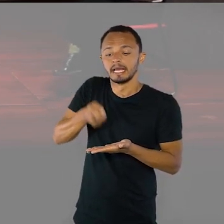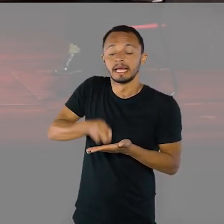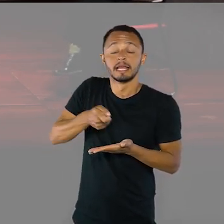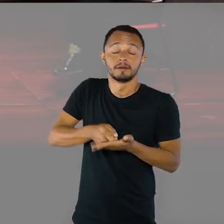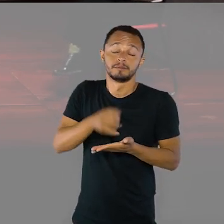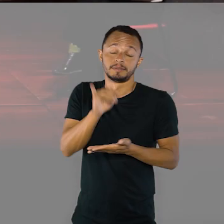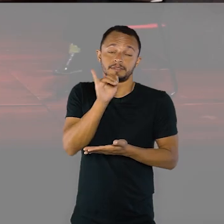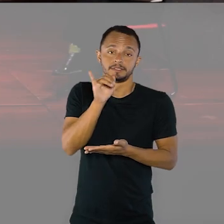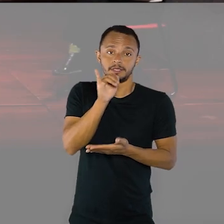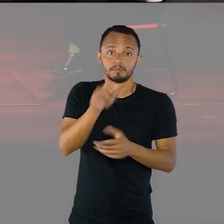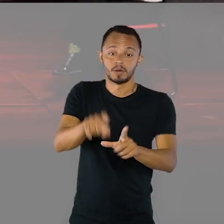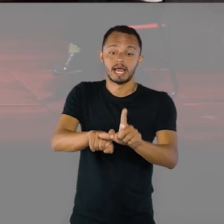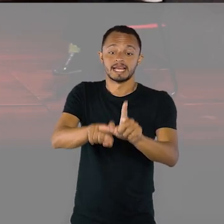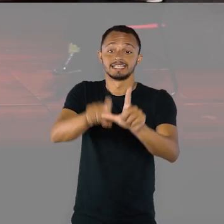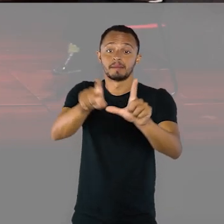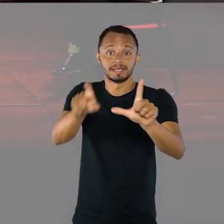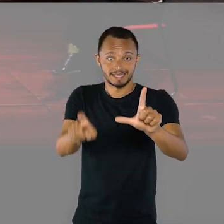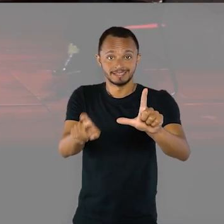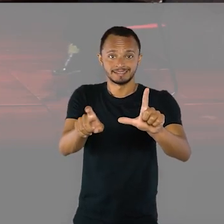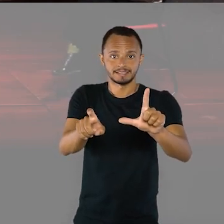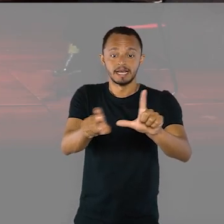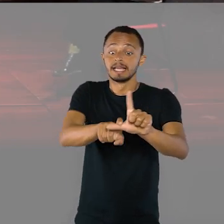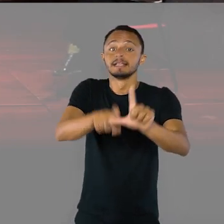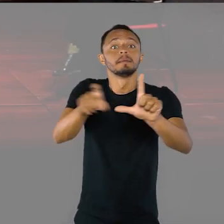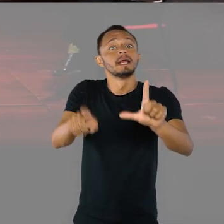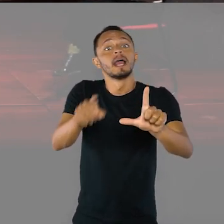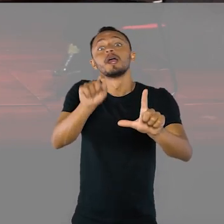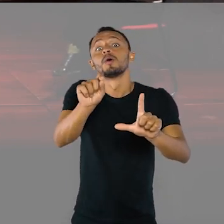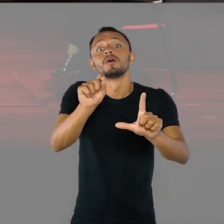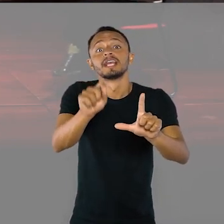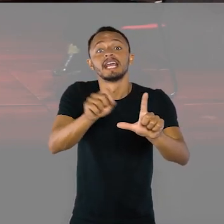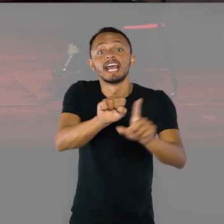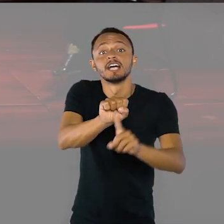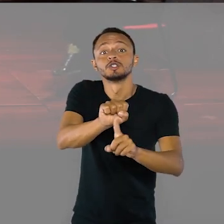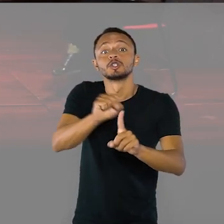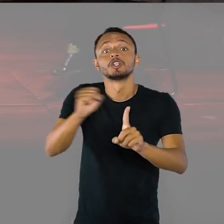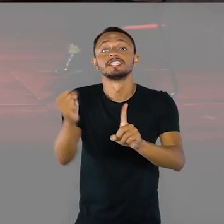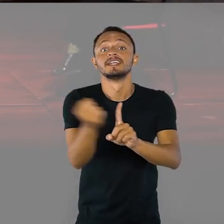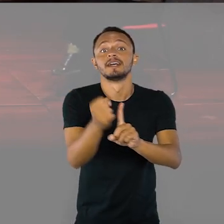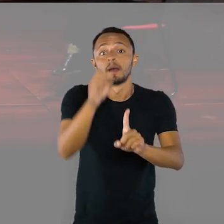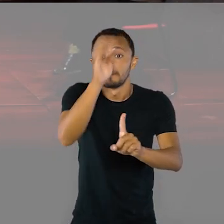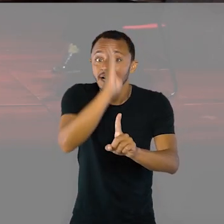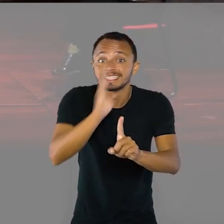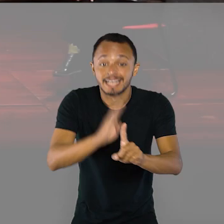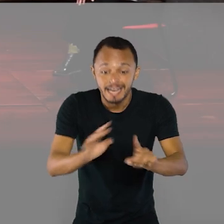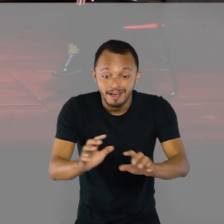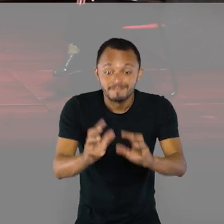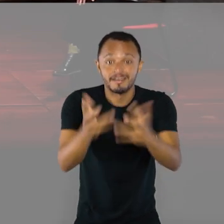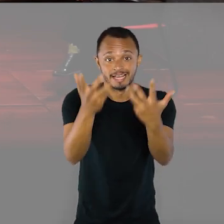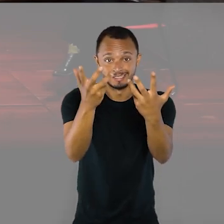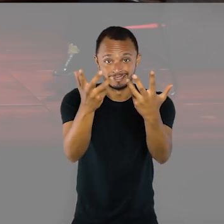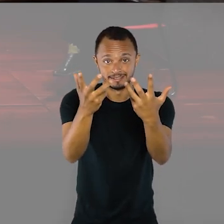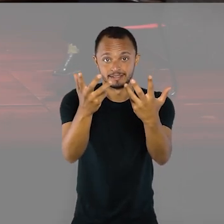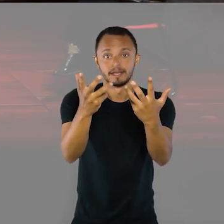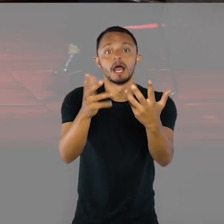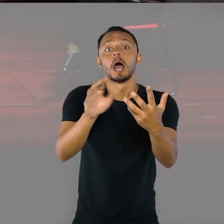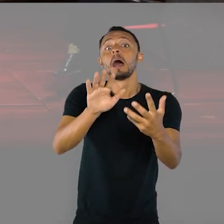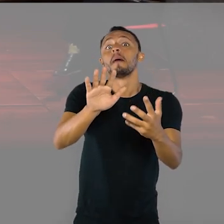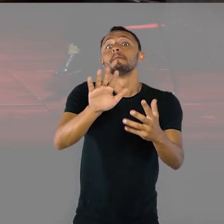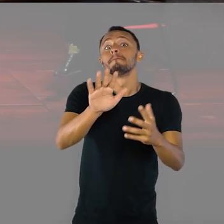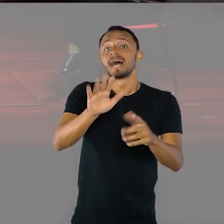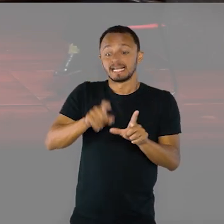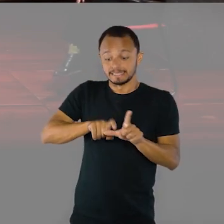Porque a independência sempre foi saudada como uma festa da sociedade brasileira, e foi transformando a festa cívica num